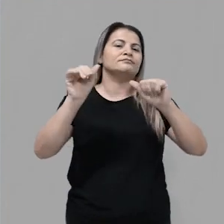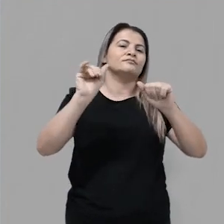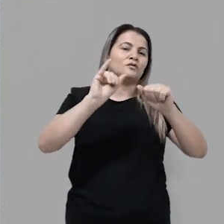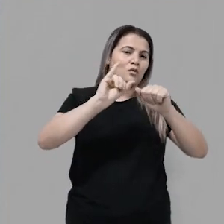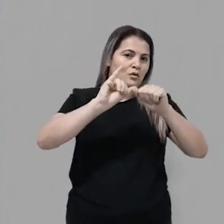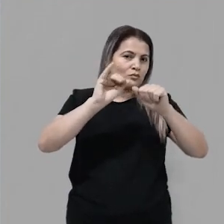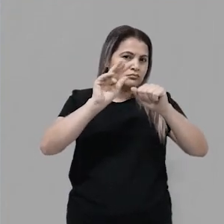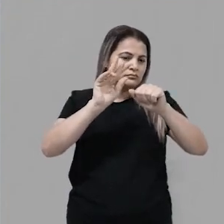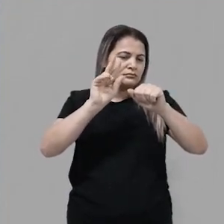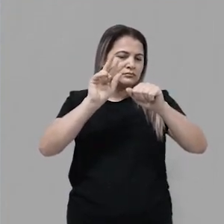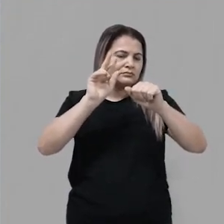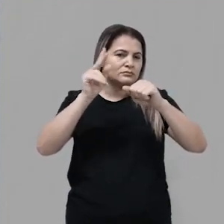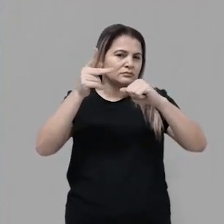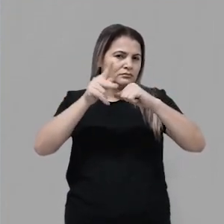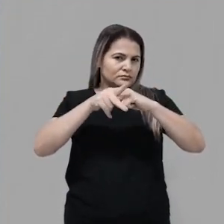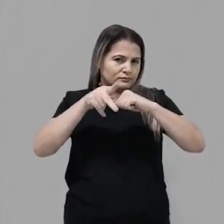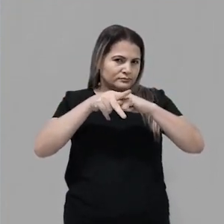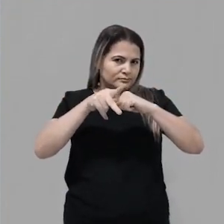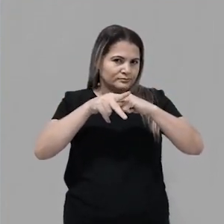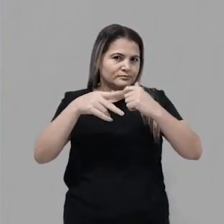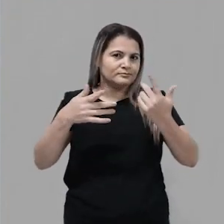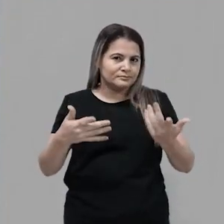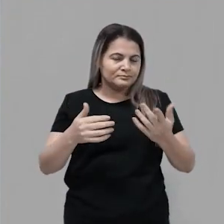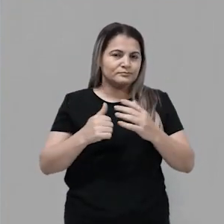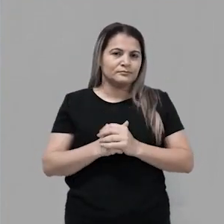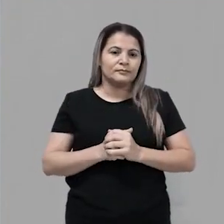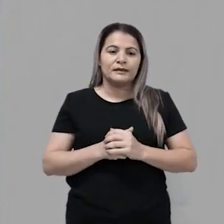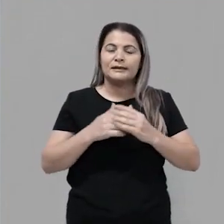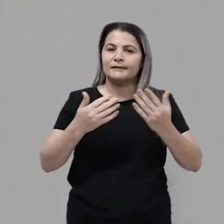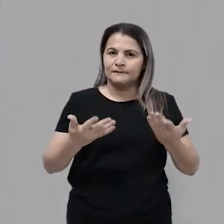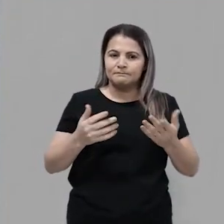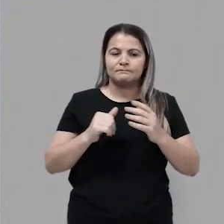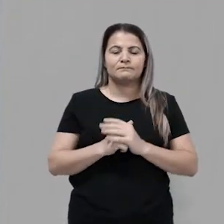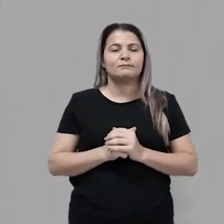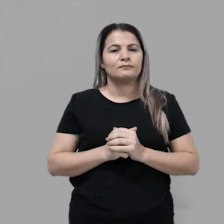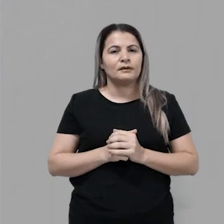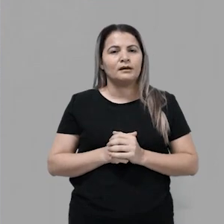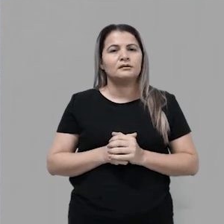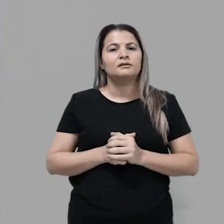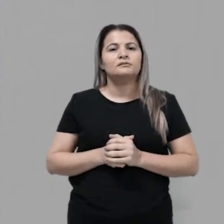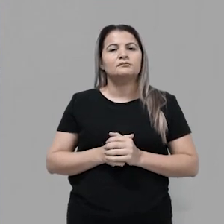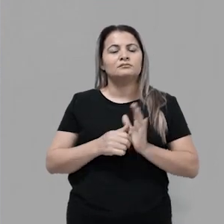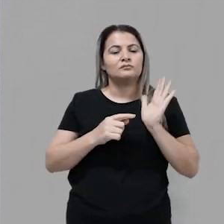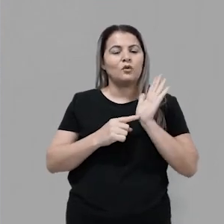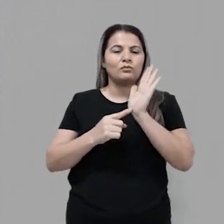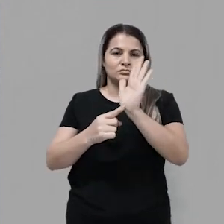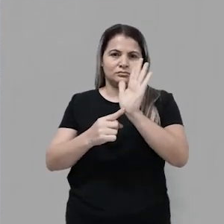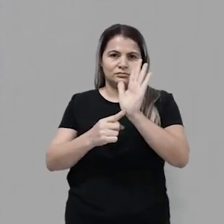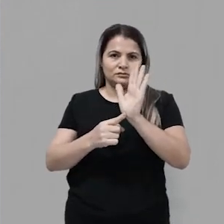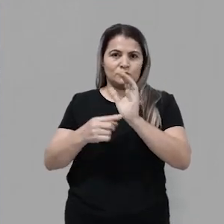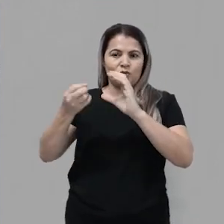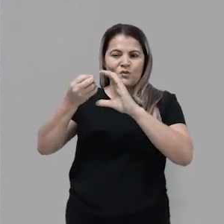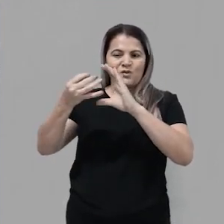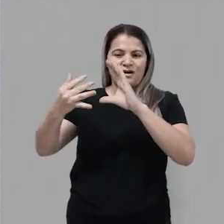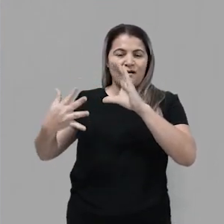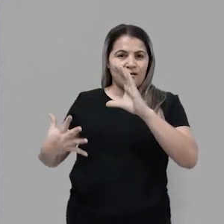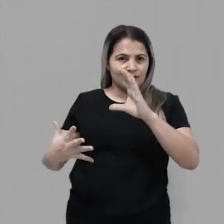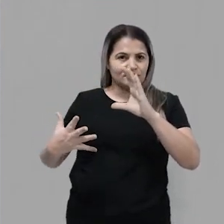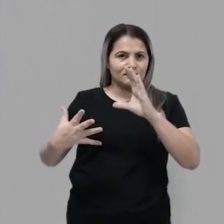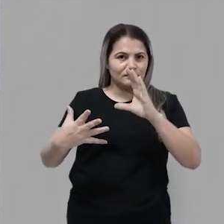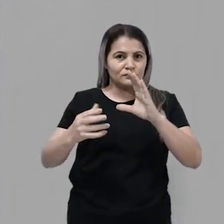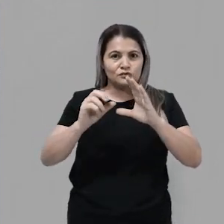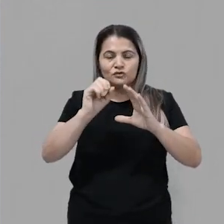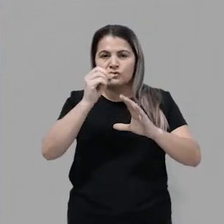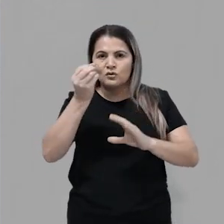que o substantivo. Tá? Eles oferecem qualidades ou estados dos